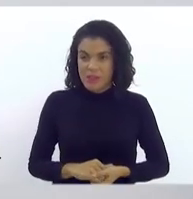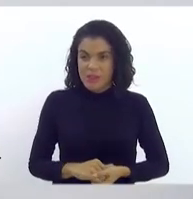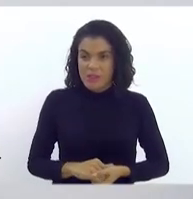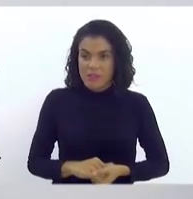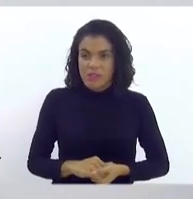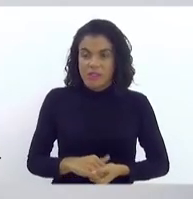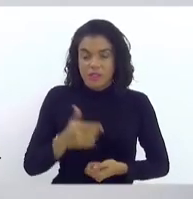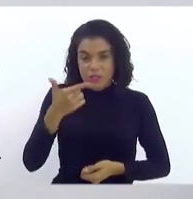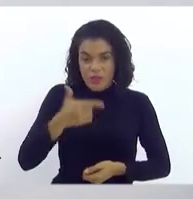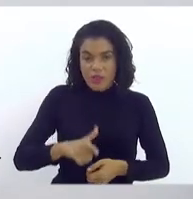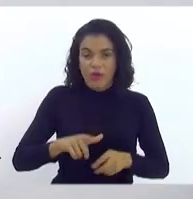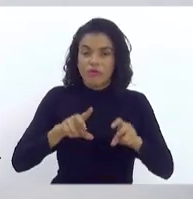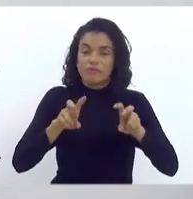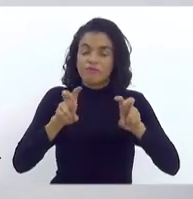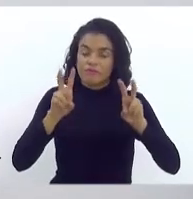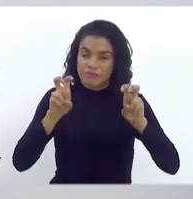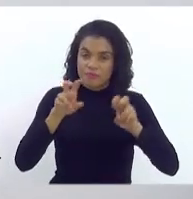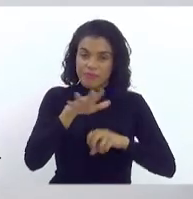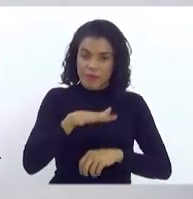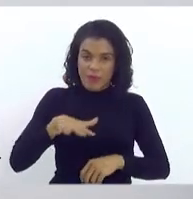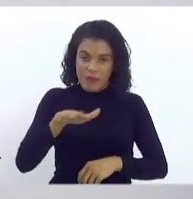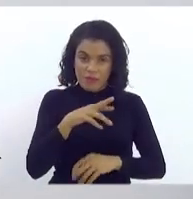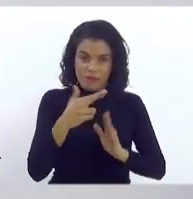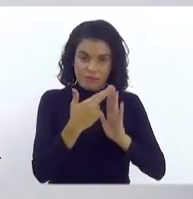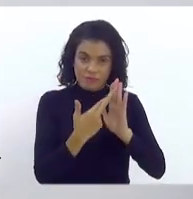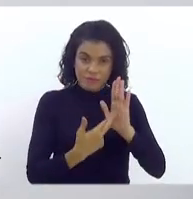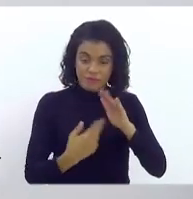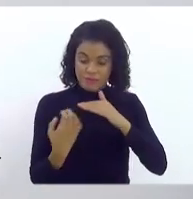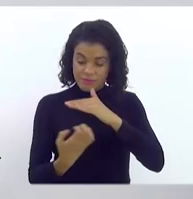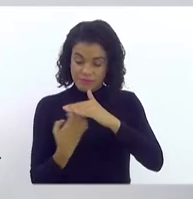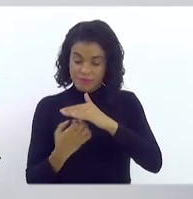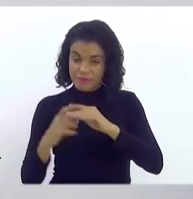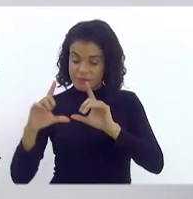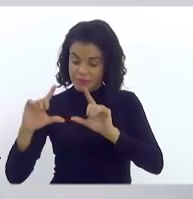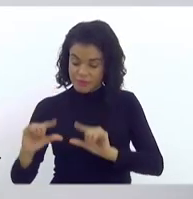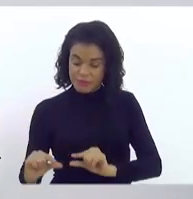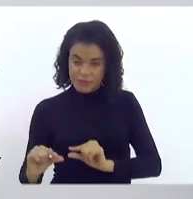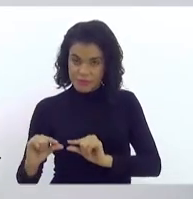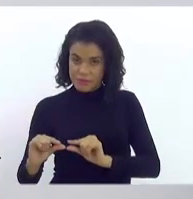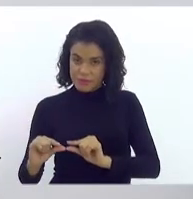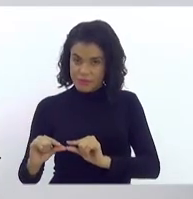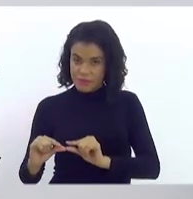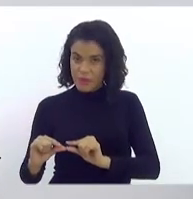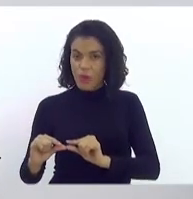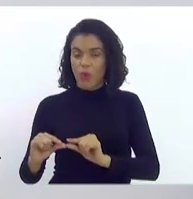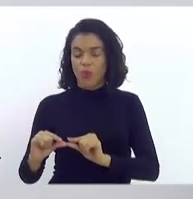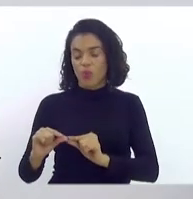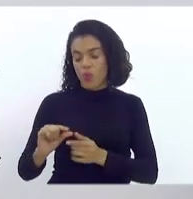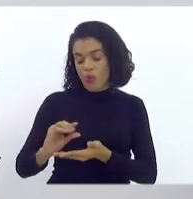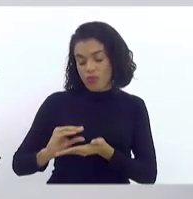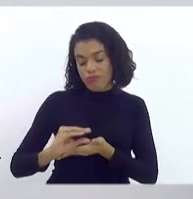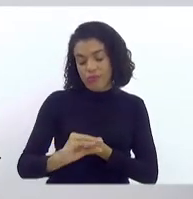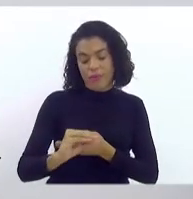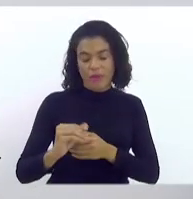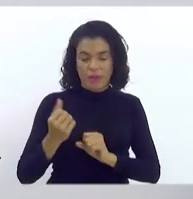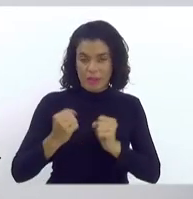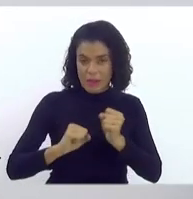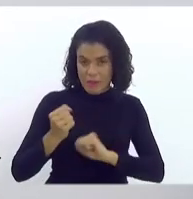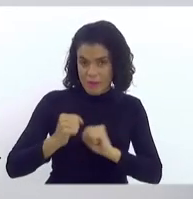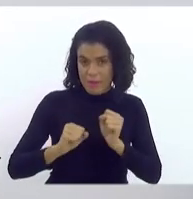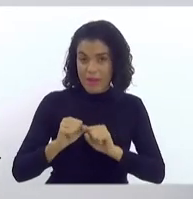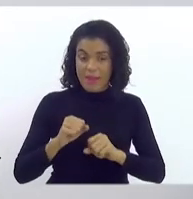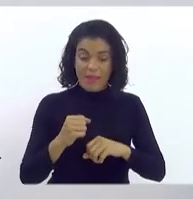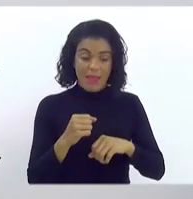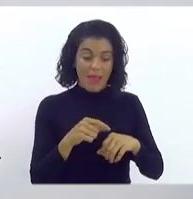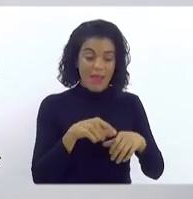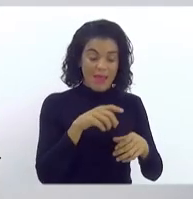Voltando a essa questão regulatória, como eu falei, se a empresa tem uma redução no custo operacional dela e a agência não consegue monitorar